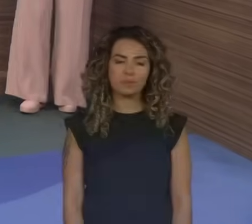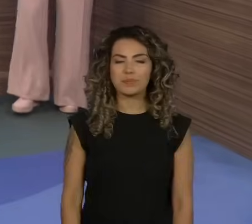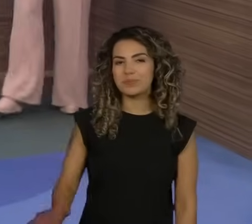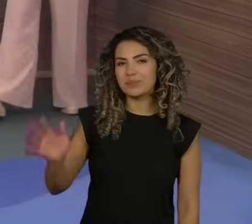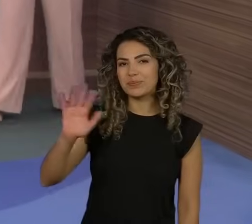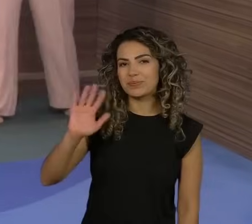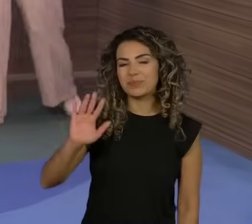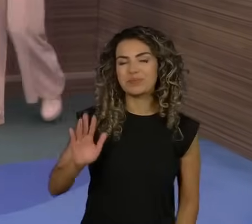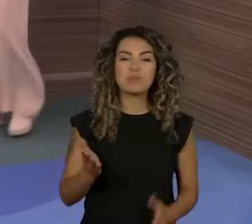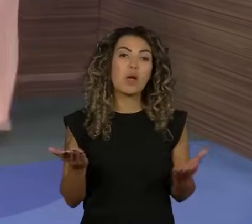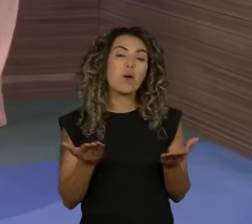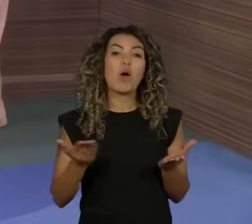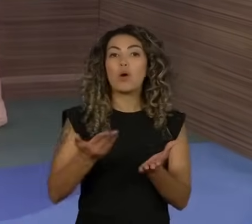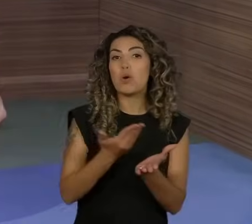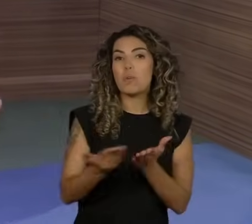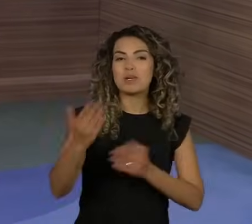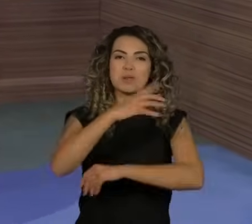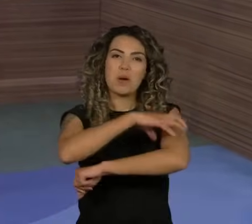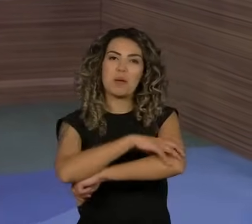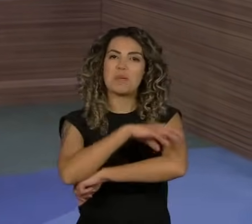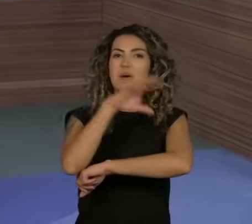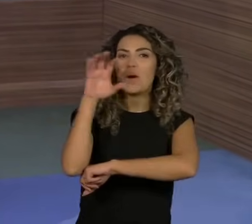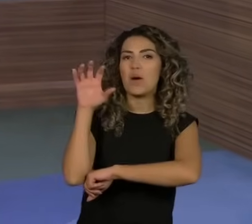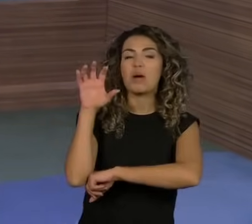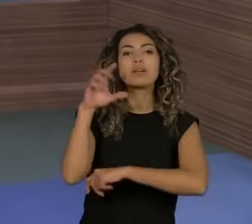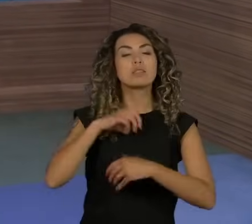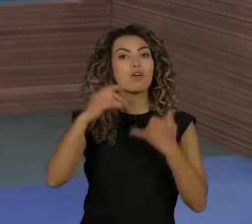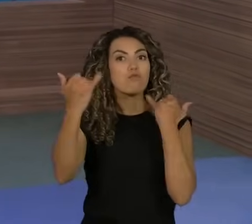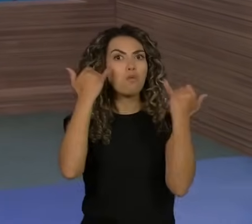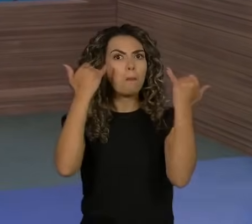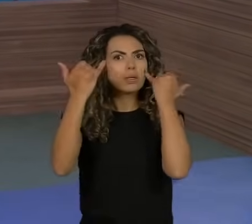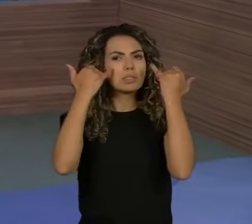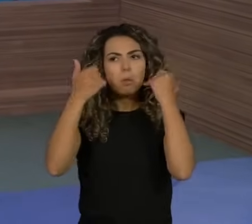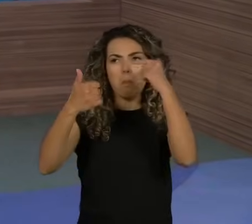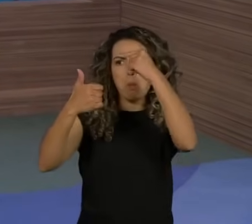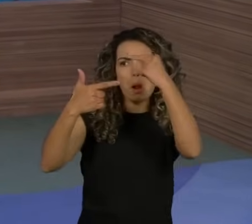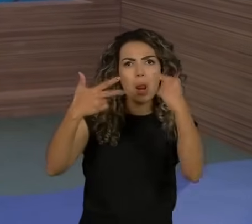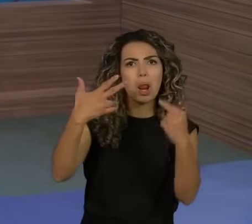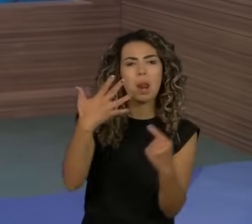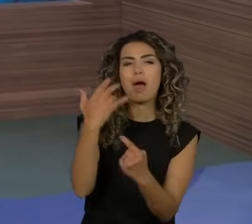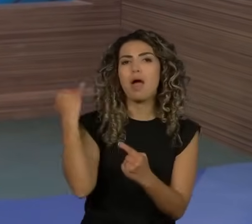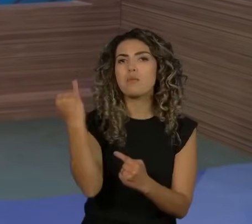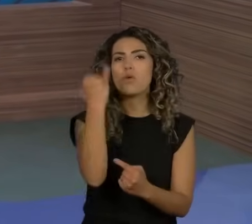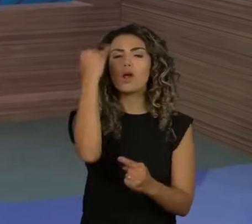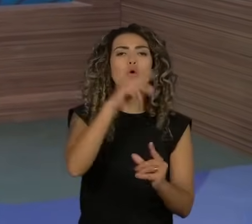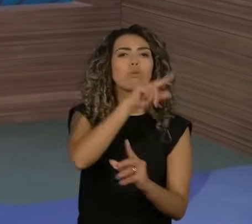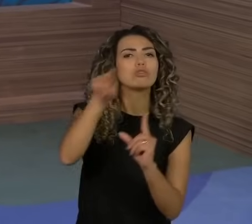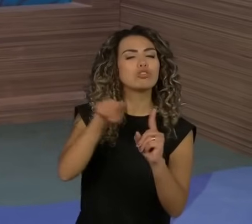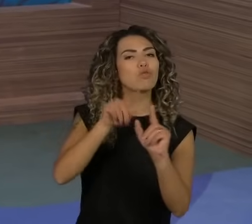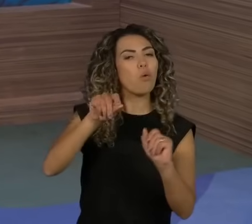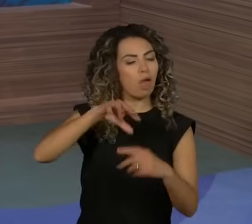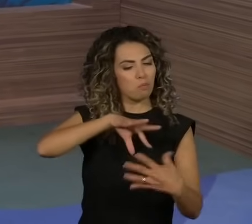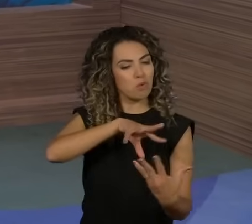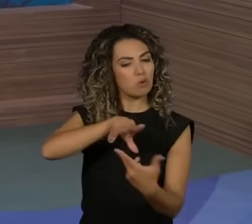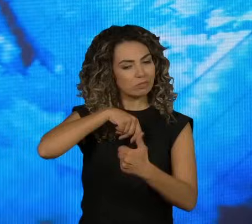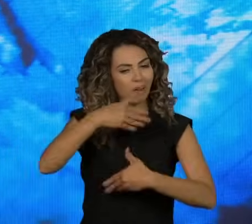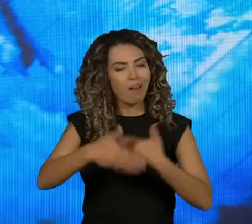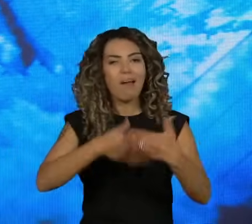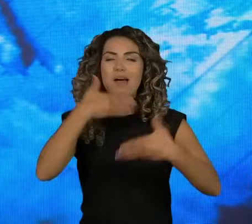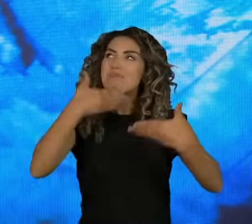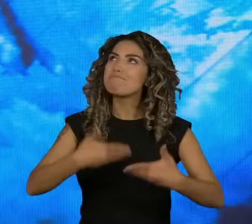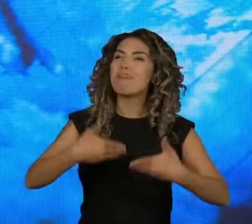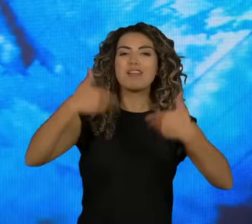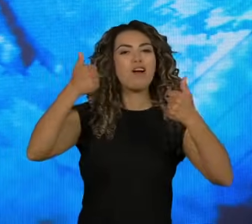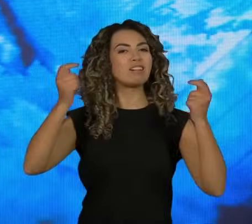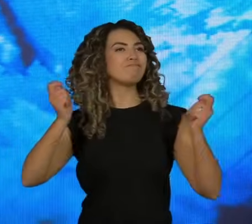Olá! Está no ar o Repórter Eco, com informações importantes que contribuem na busca de um mundo melhor e mais digno.